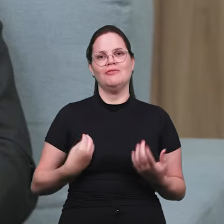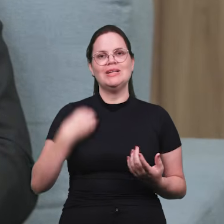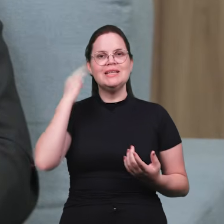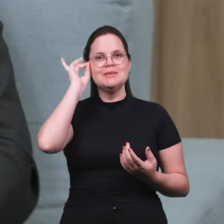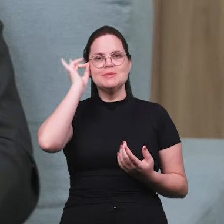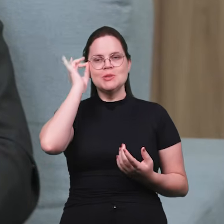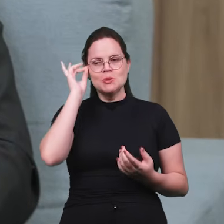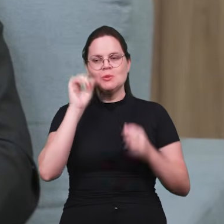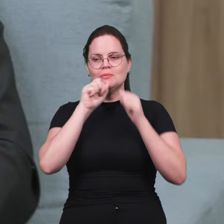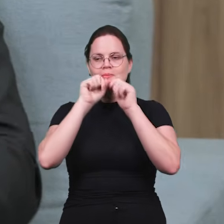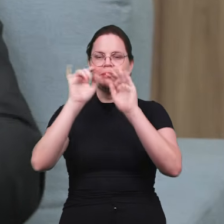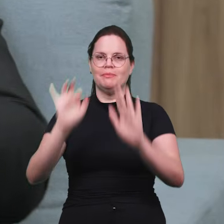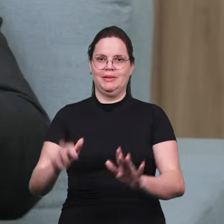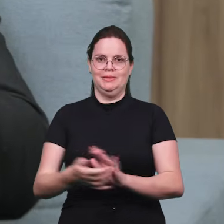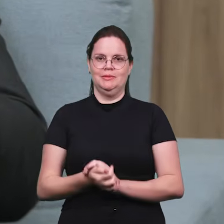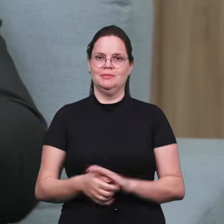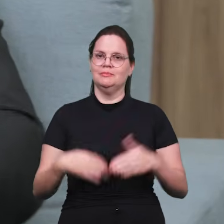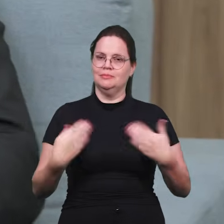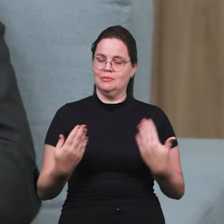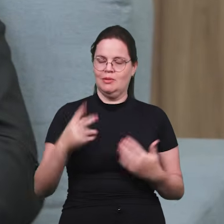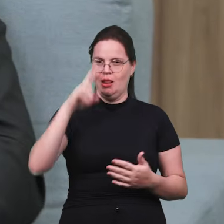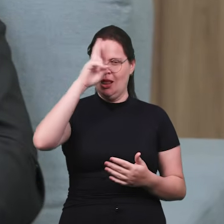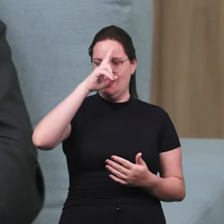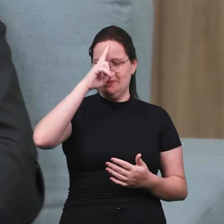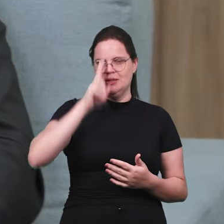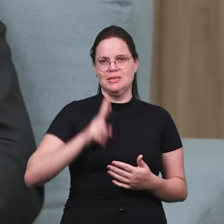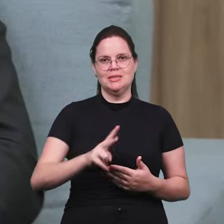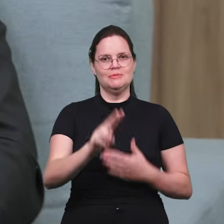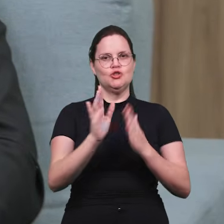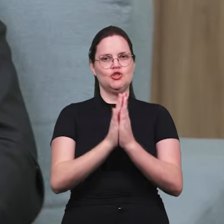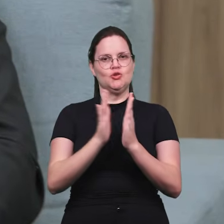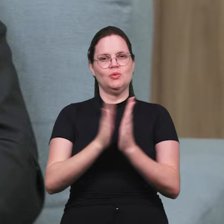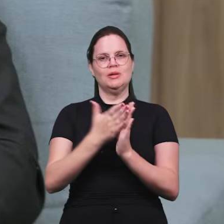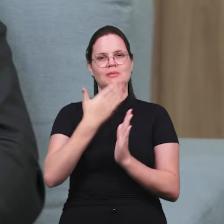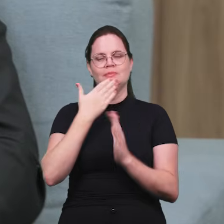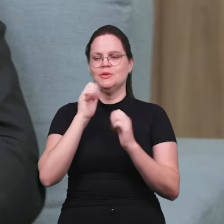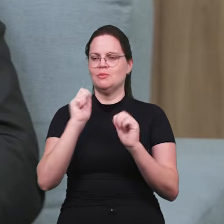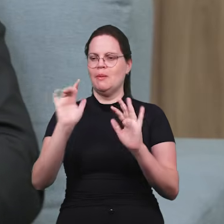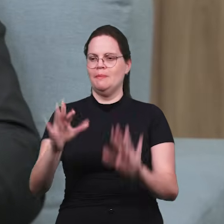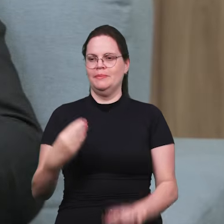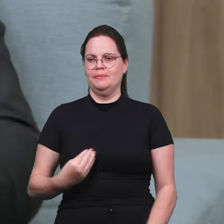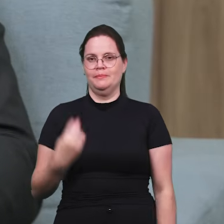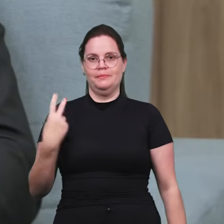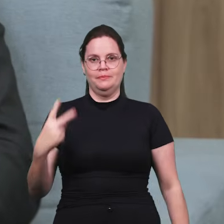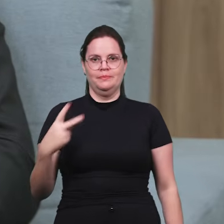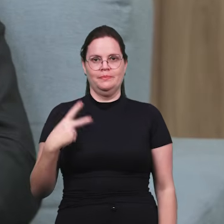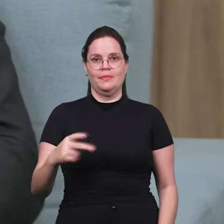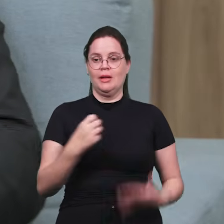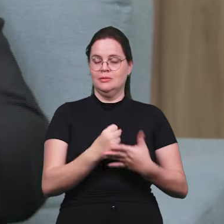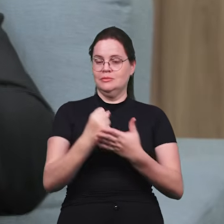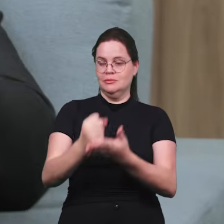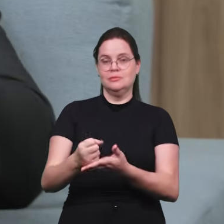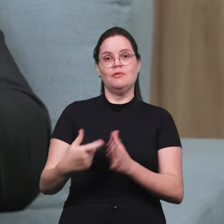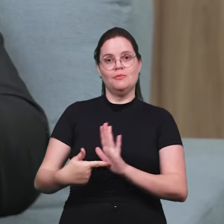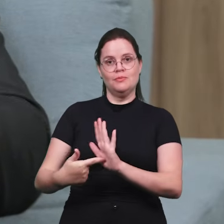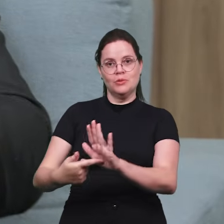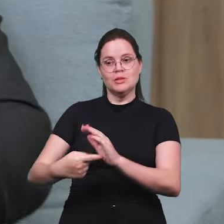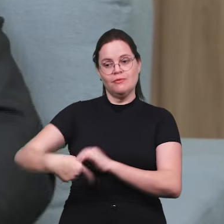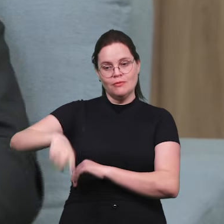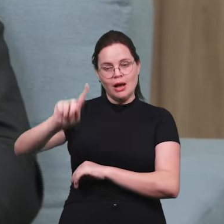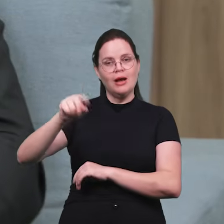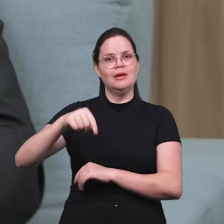pela parte espiritual. Então não deixe de orar pelos idosos, não deixe de buscar uma bênção pela vida deles, de assisti-los, de ir lá no hospital